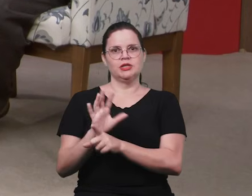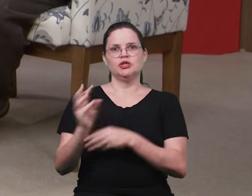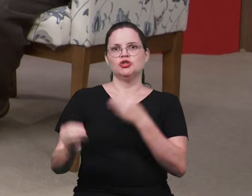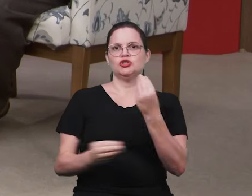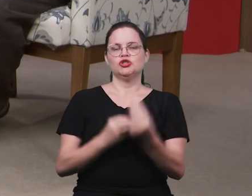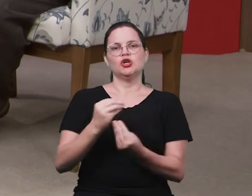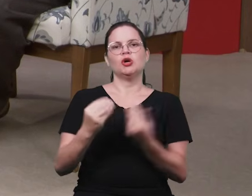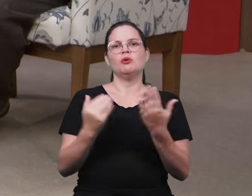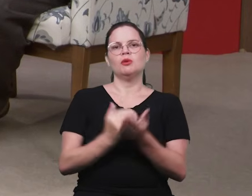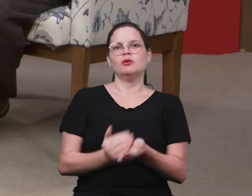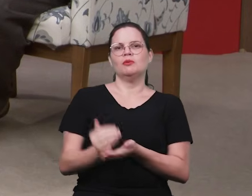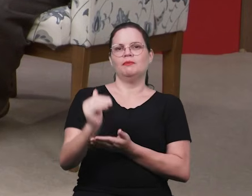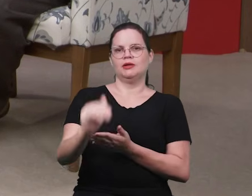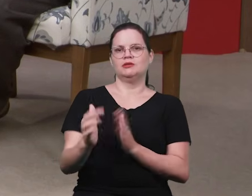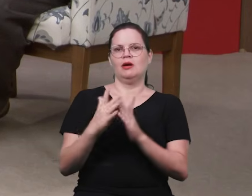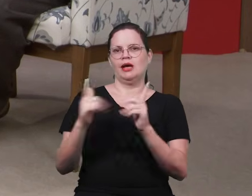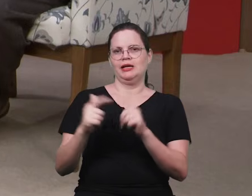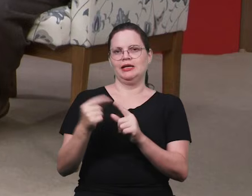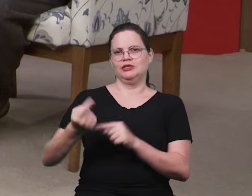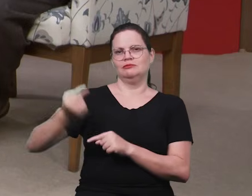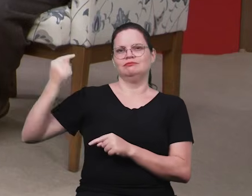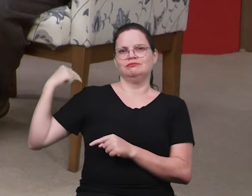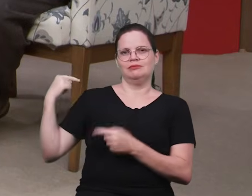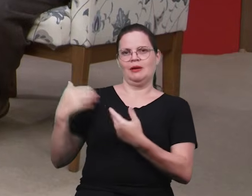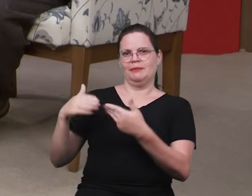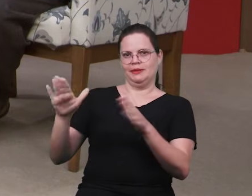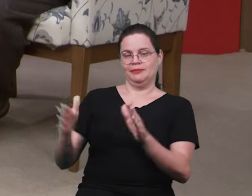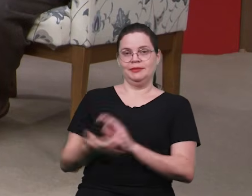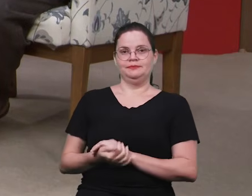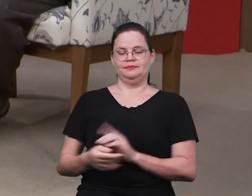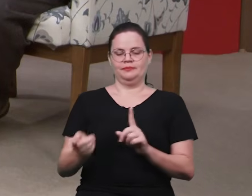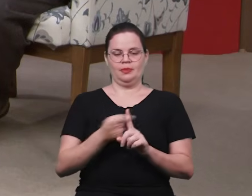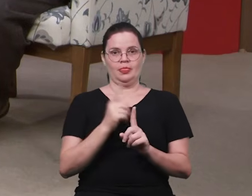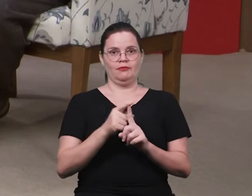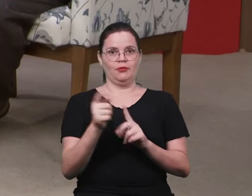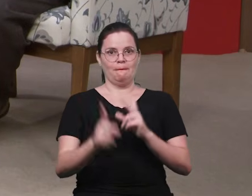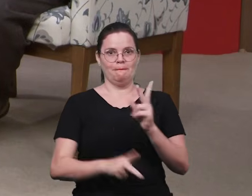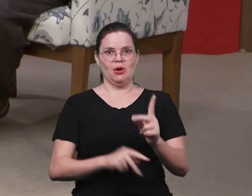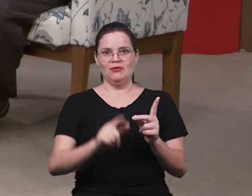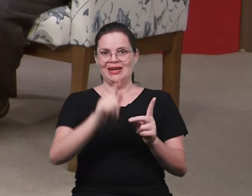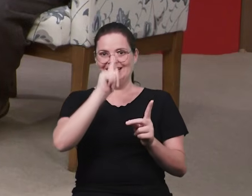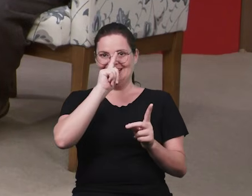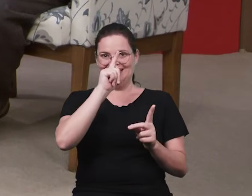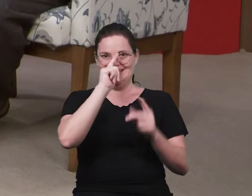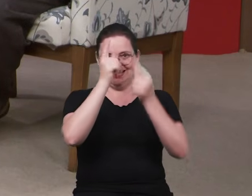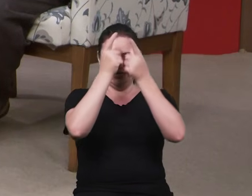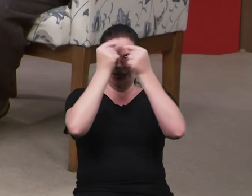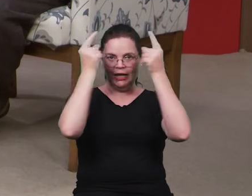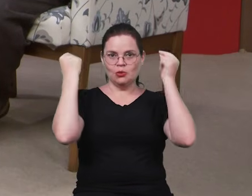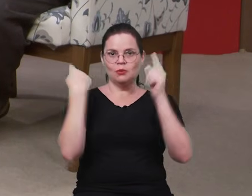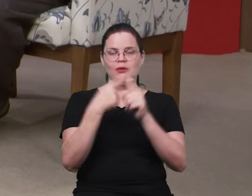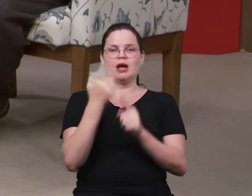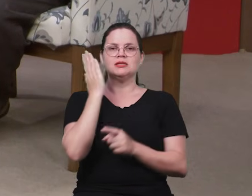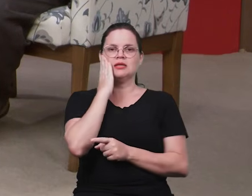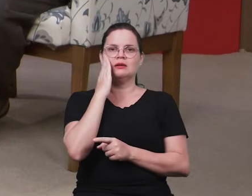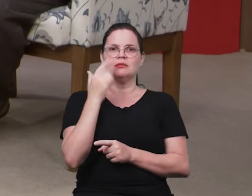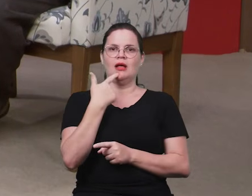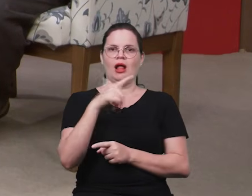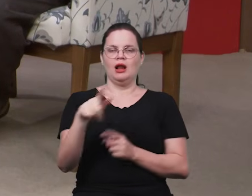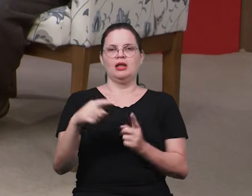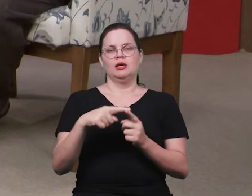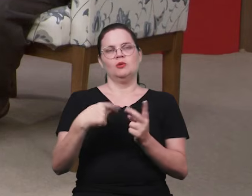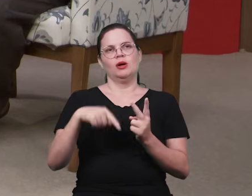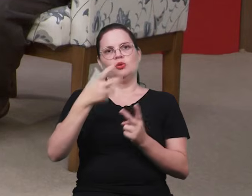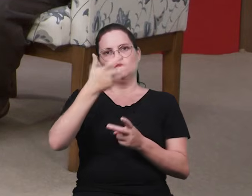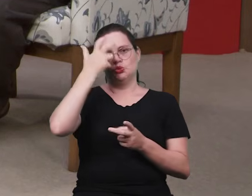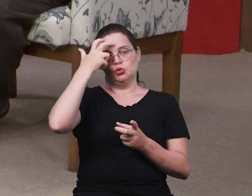implantação da igreja primitiva. Você citou os gregos, pela língua, pela cultura, pela filosofia,